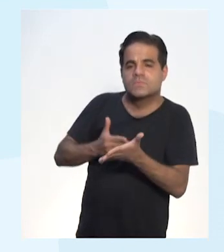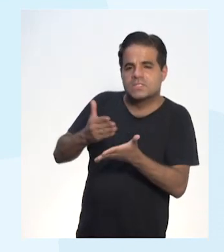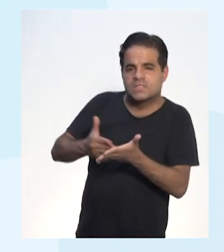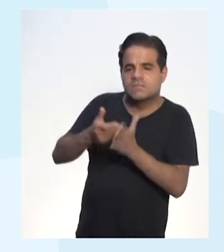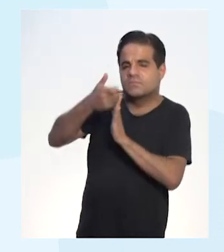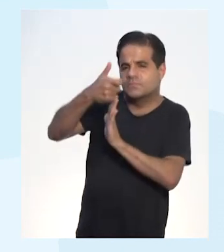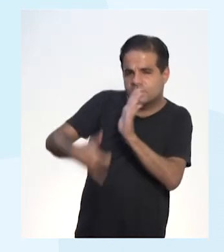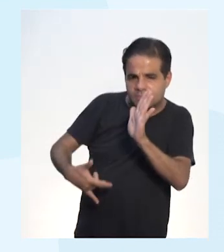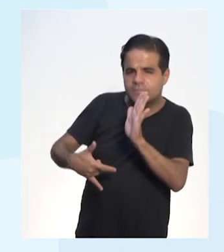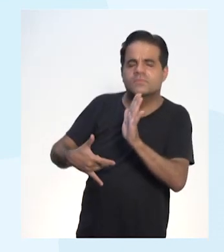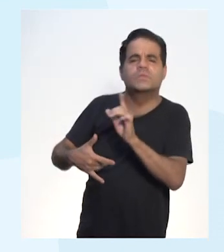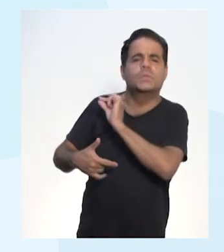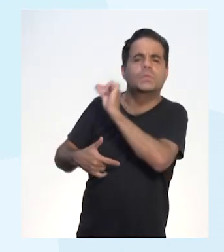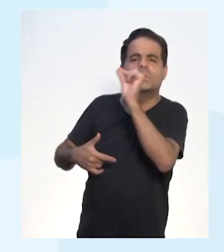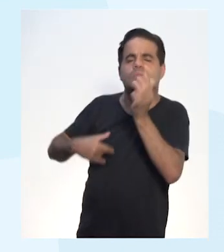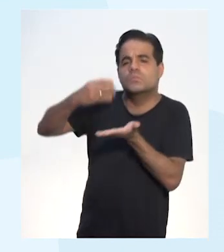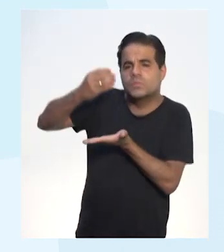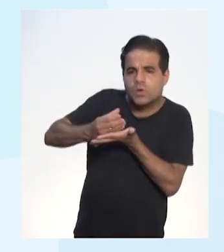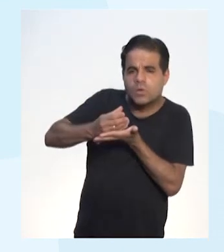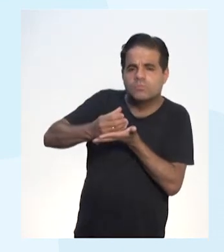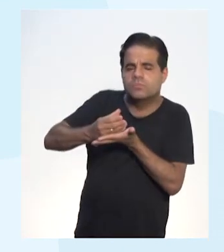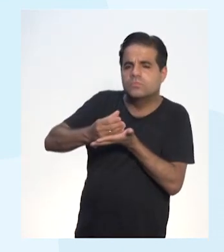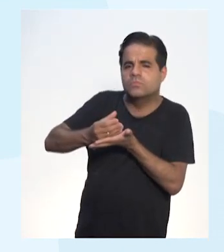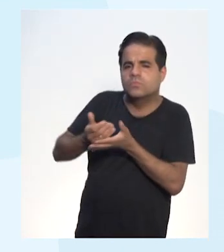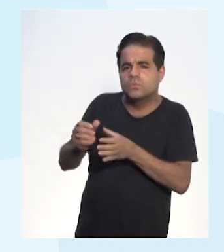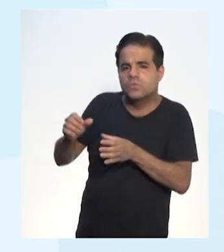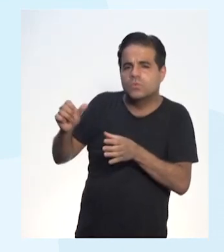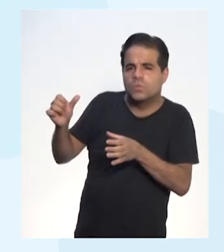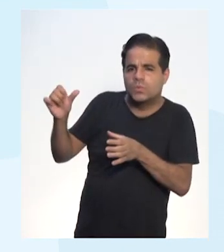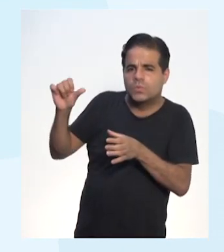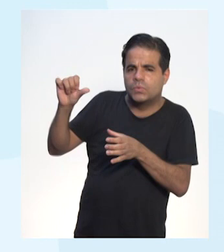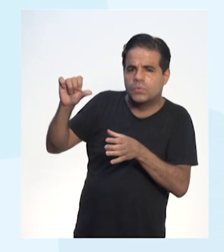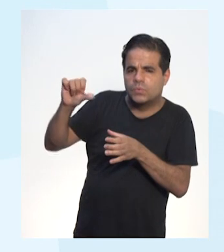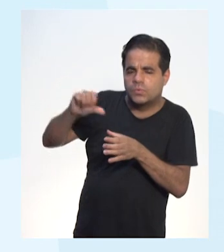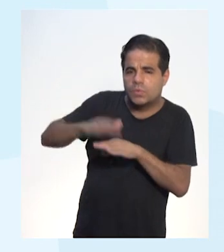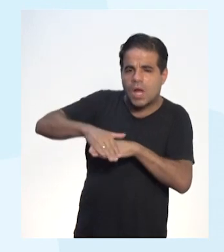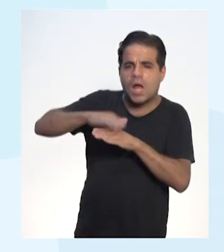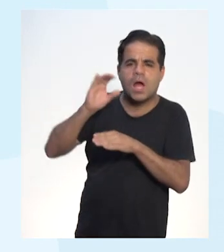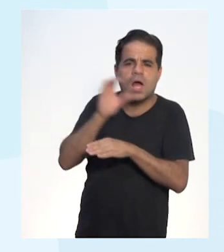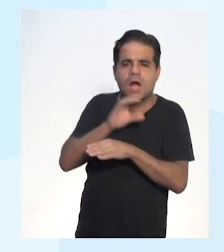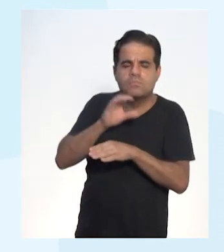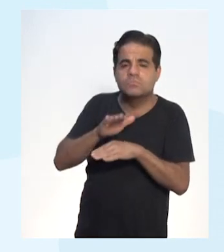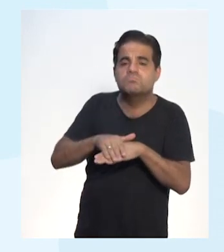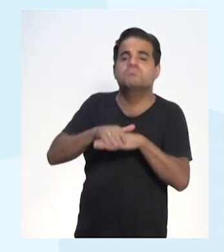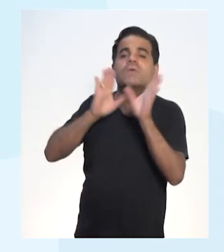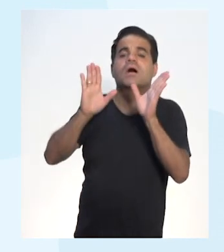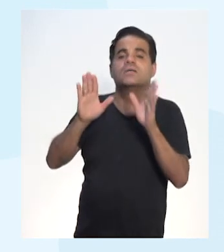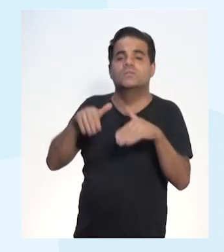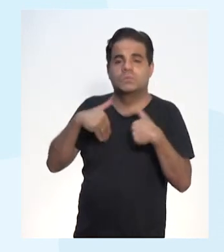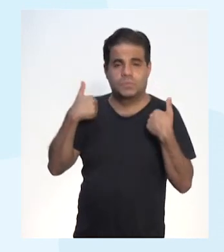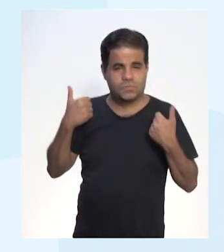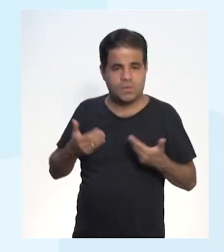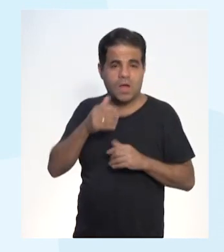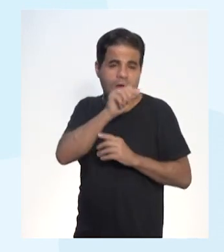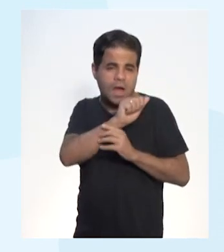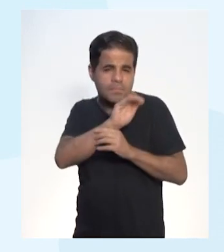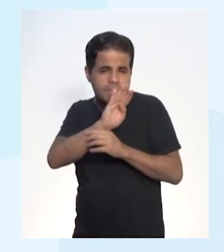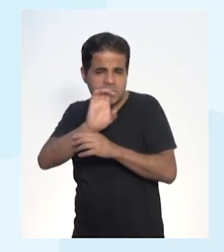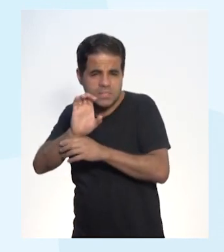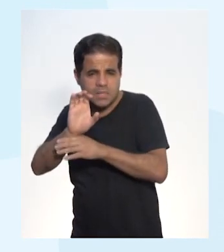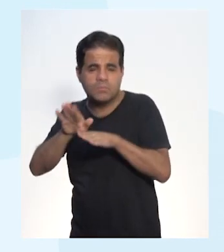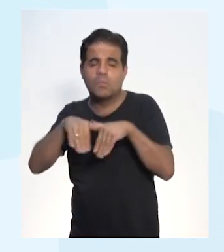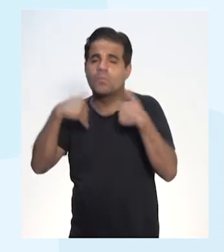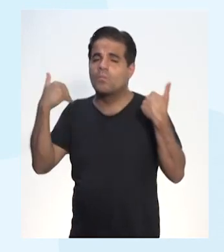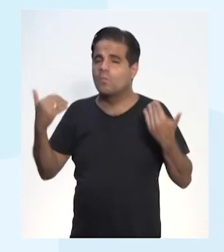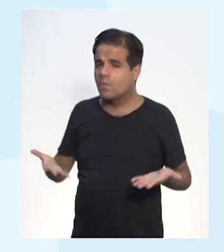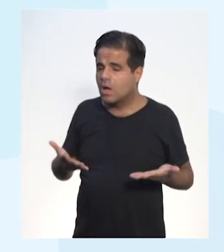né? Isso. É, qual desses copos aí encherá primeiro, hein? Ou encherá mais rapidamente, hein? A, B ou C? Um minuto dá